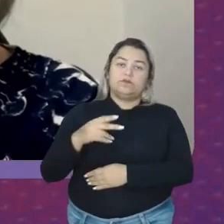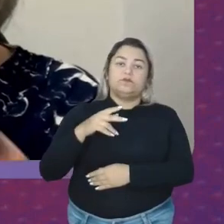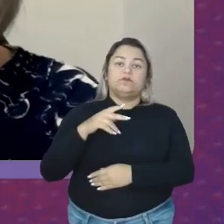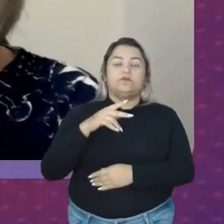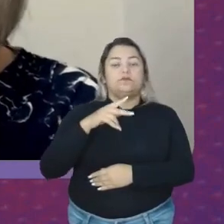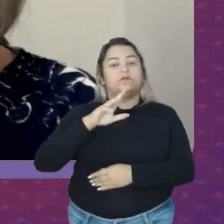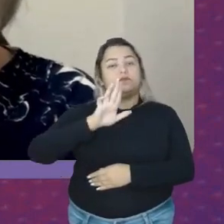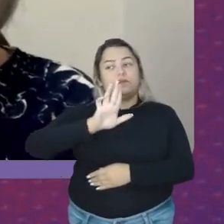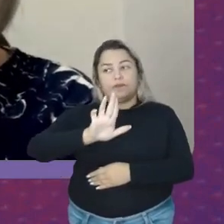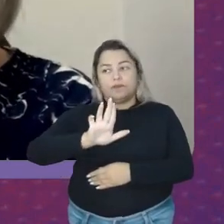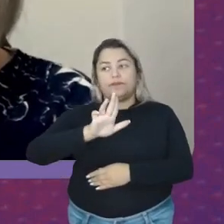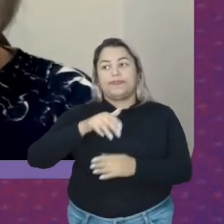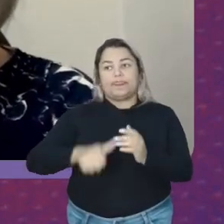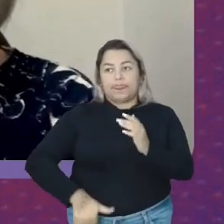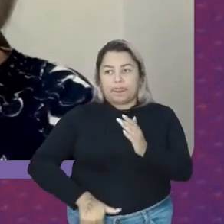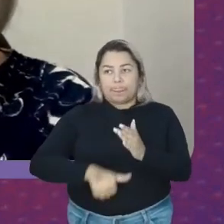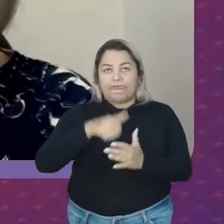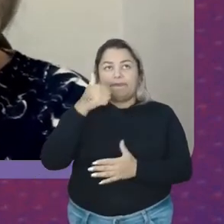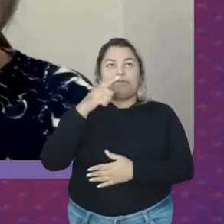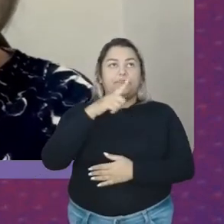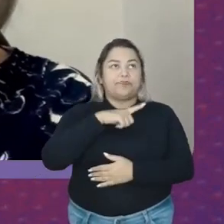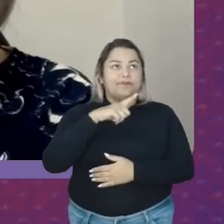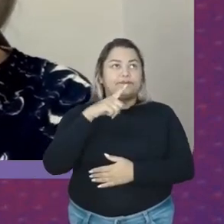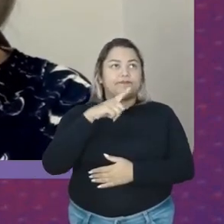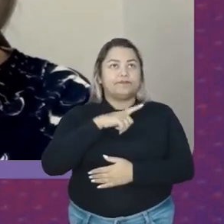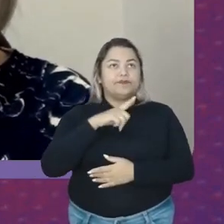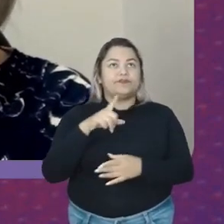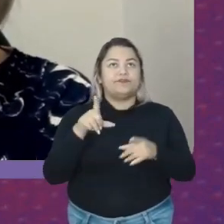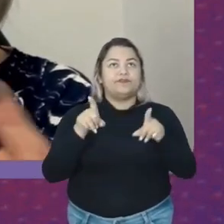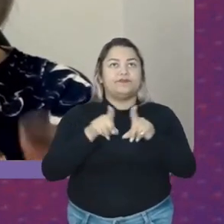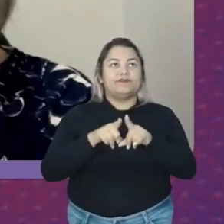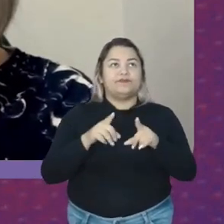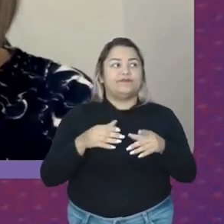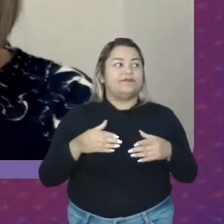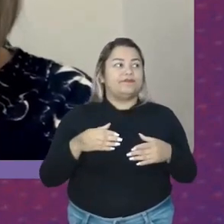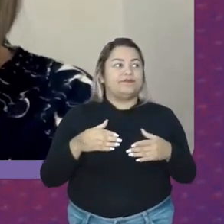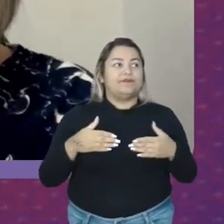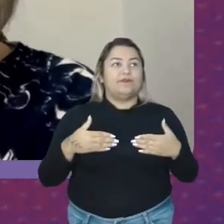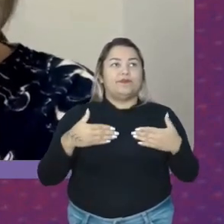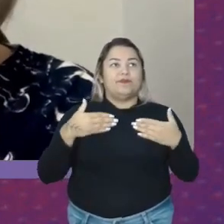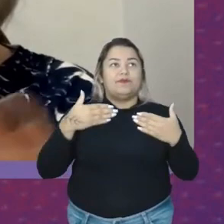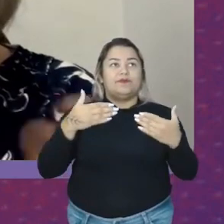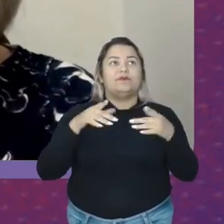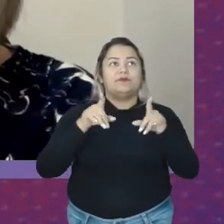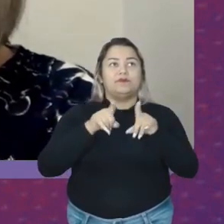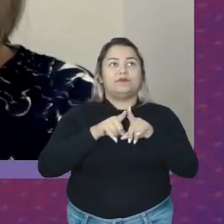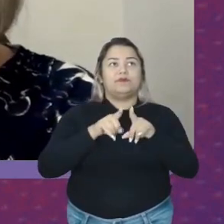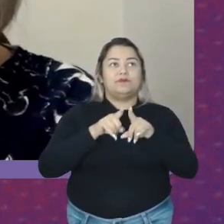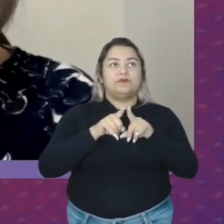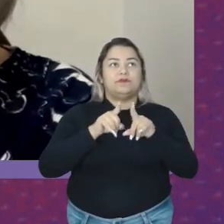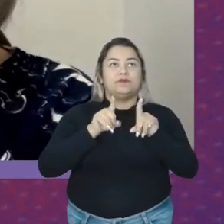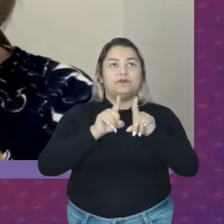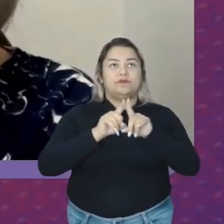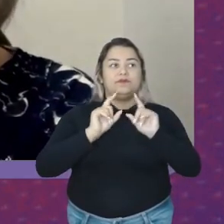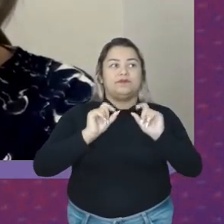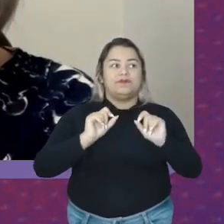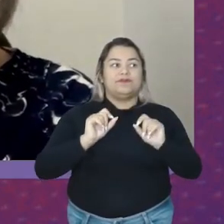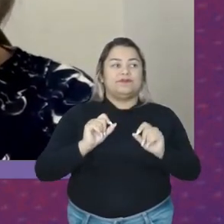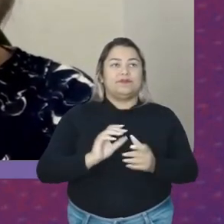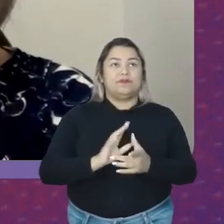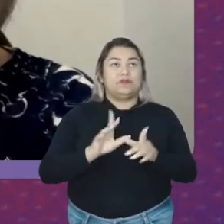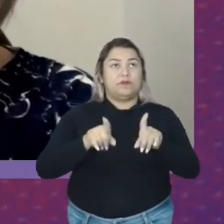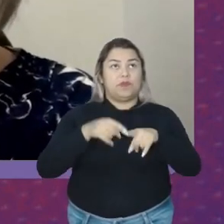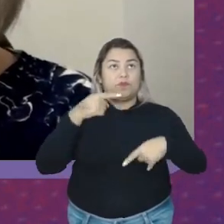pela primeira vez, temos um ministério exclusivamente instalado para